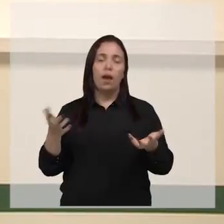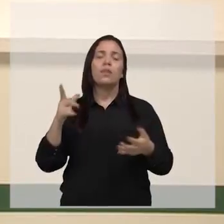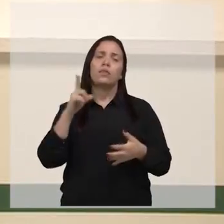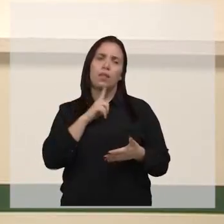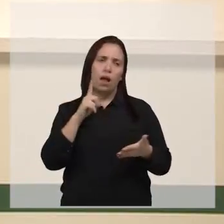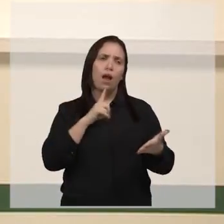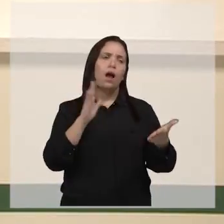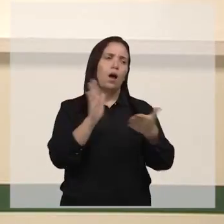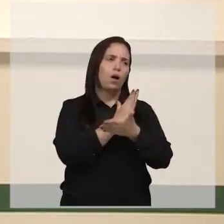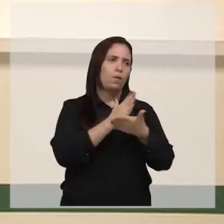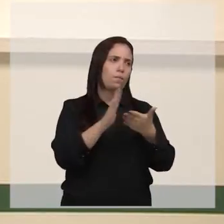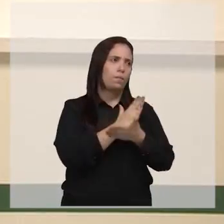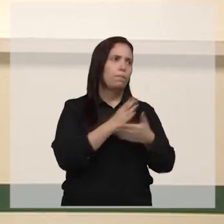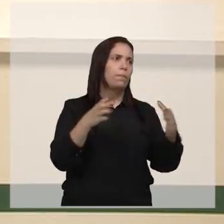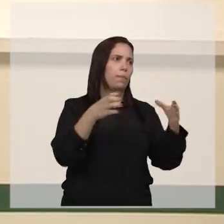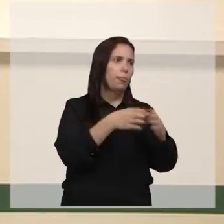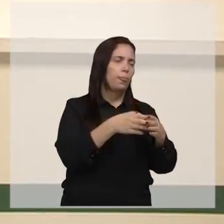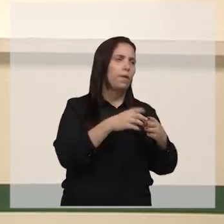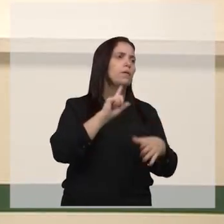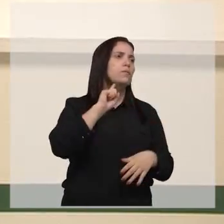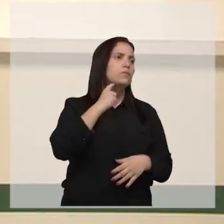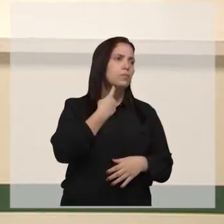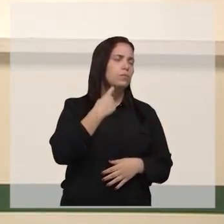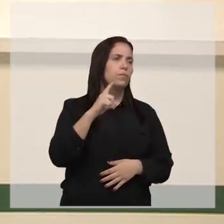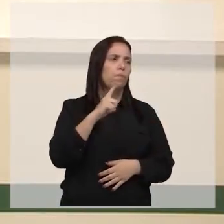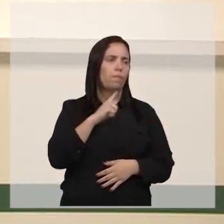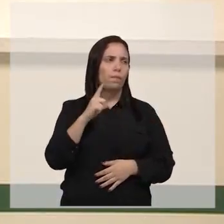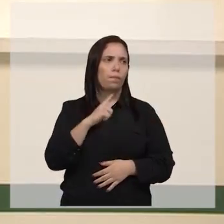isso. E essa desconstrução,